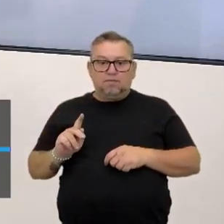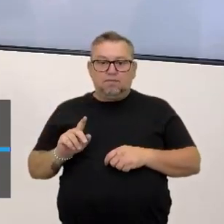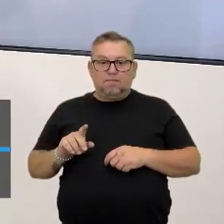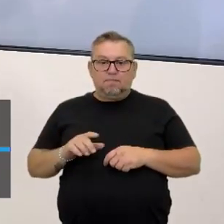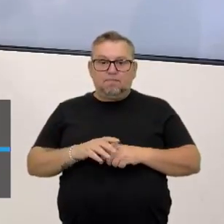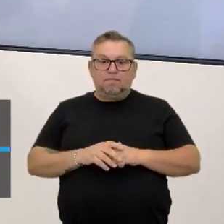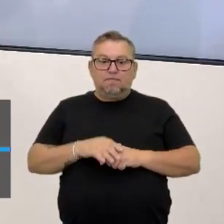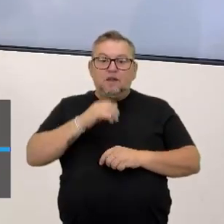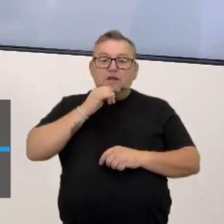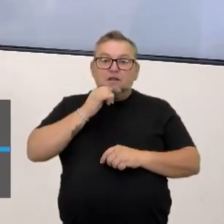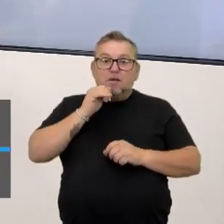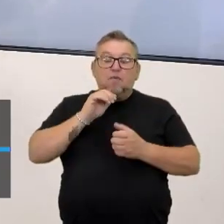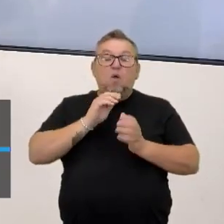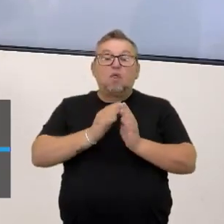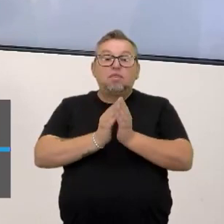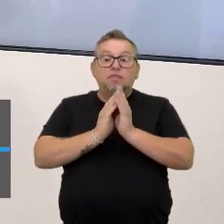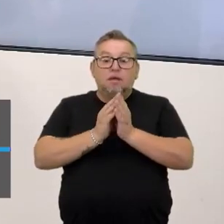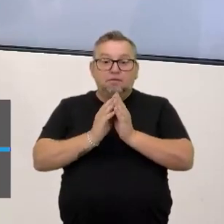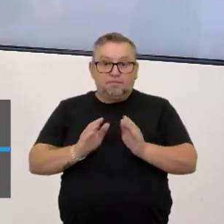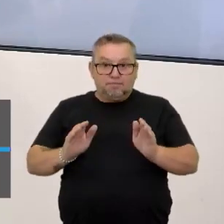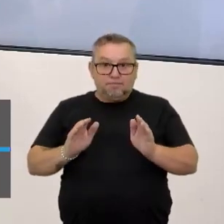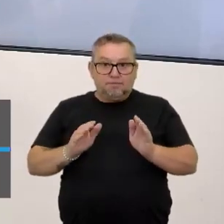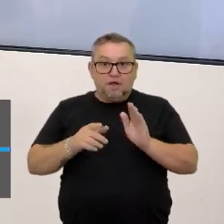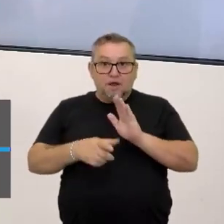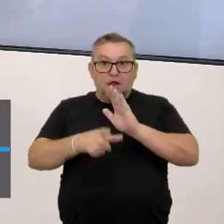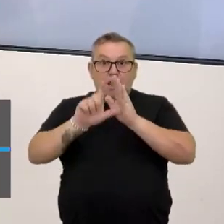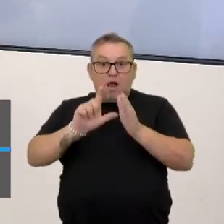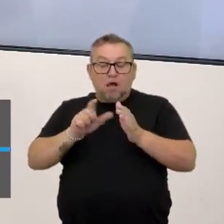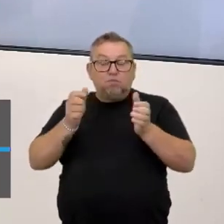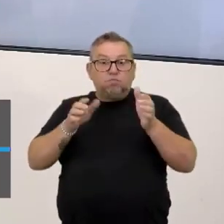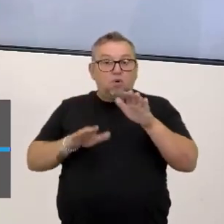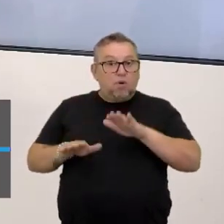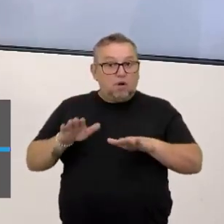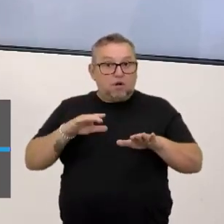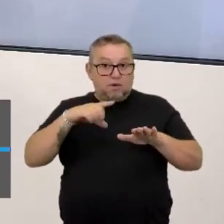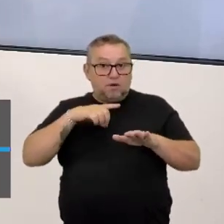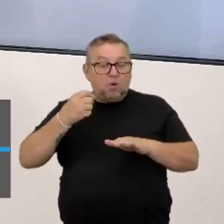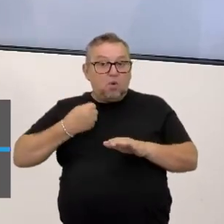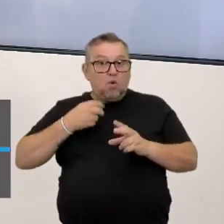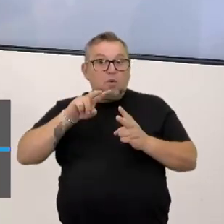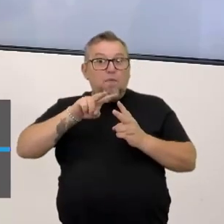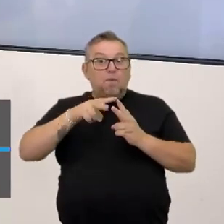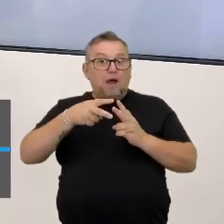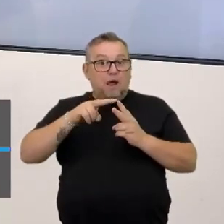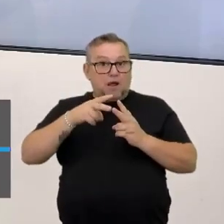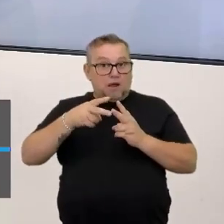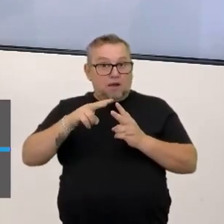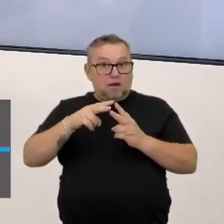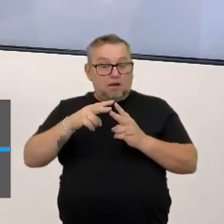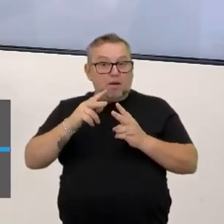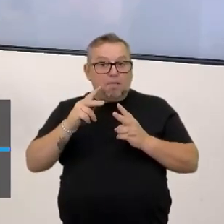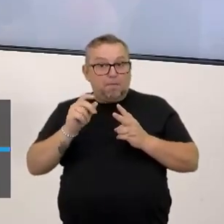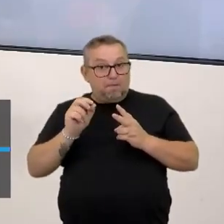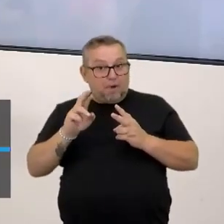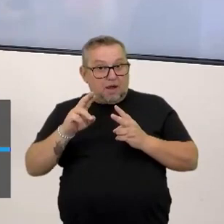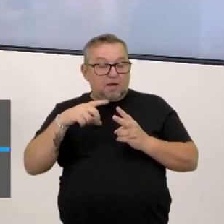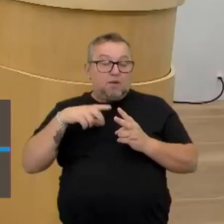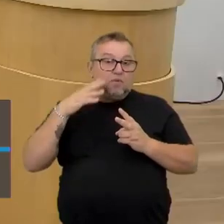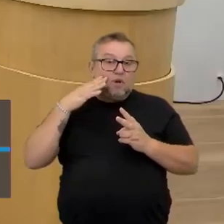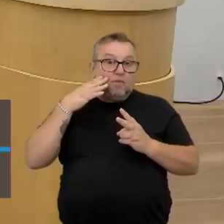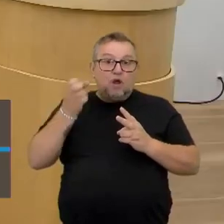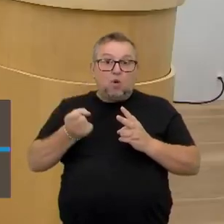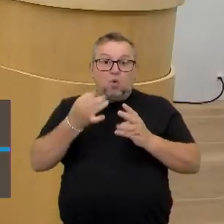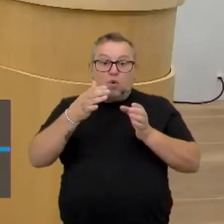nesse dado aqui. Antes de calcular a probabilidade de sair um número par, eu preciso saber quantas faces o dado